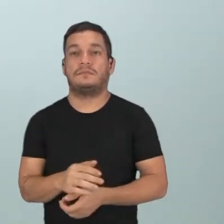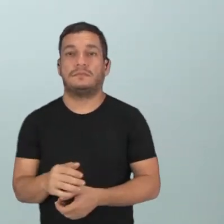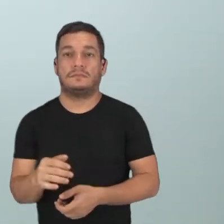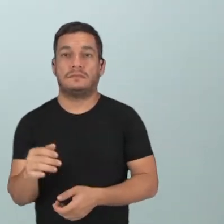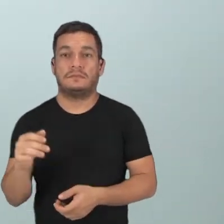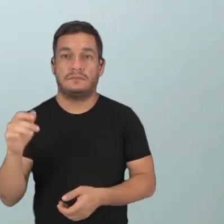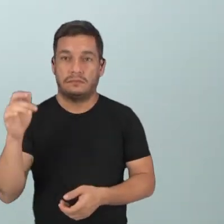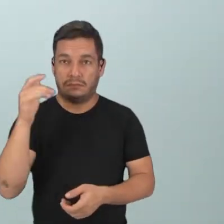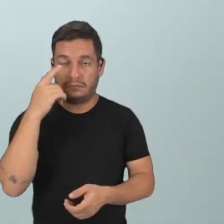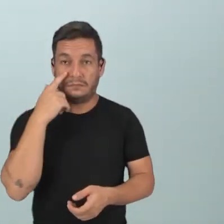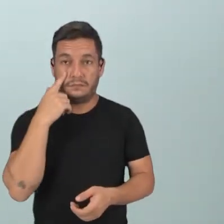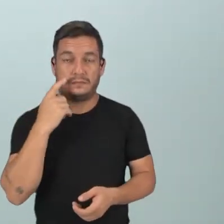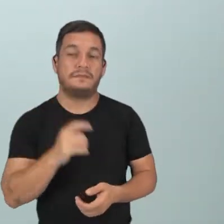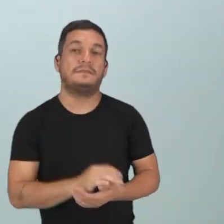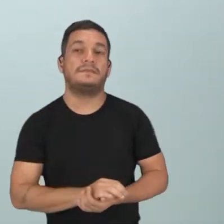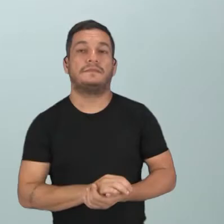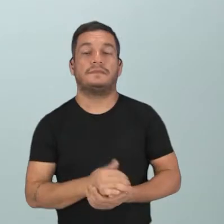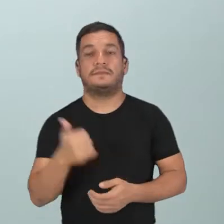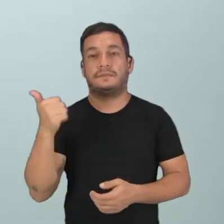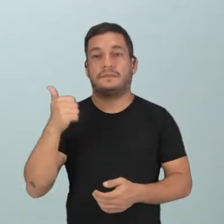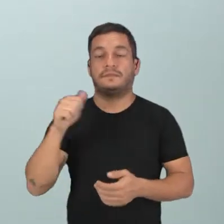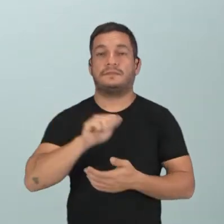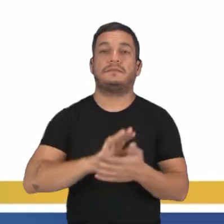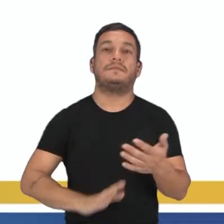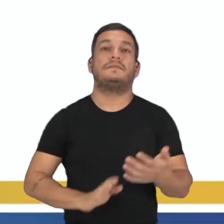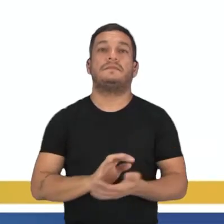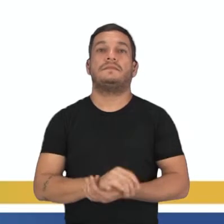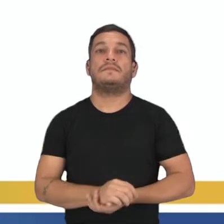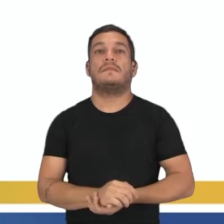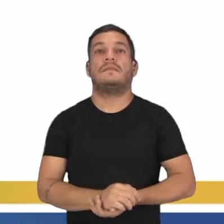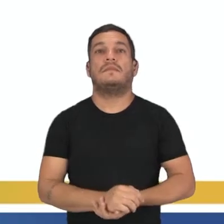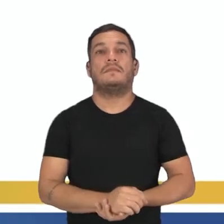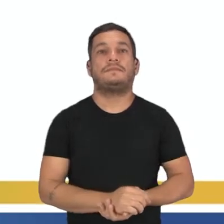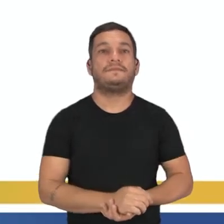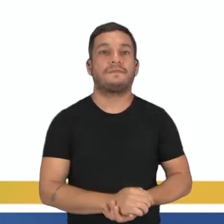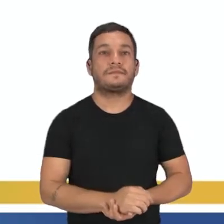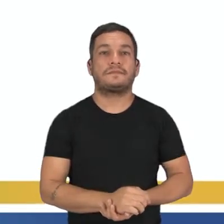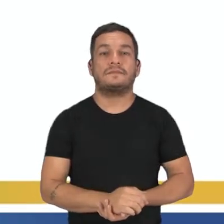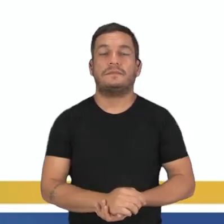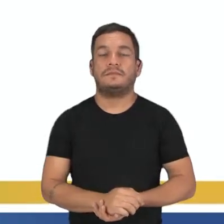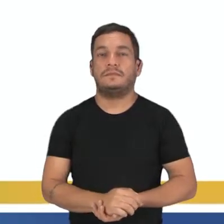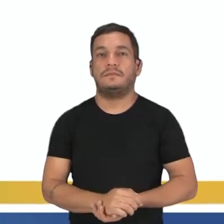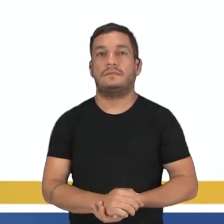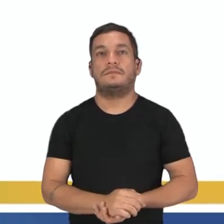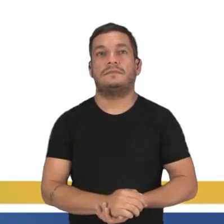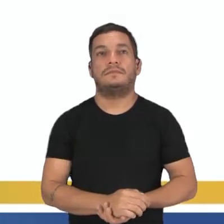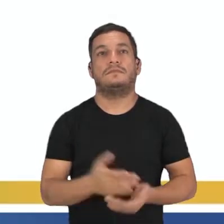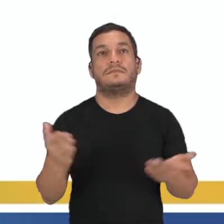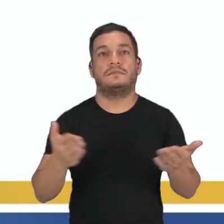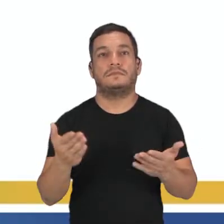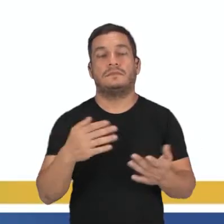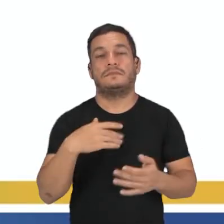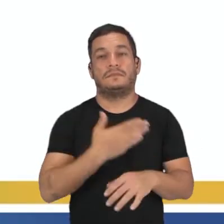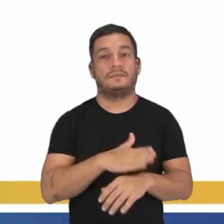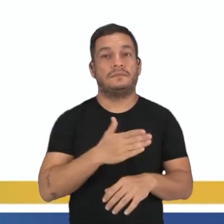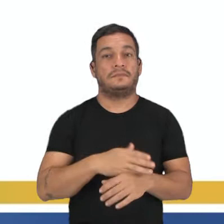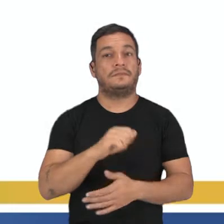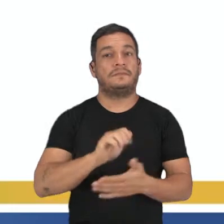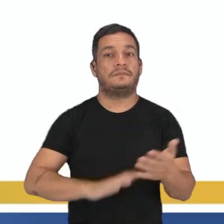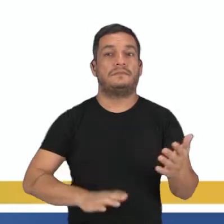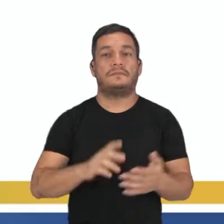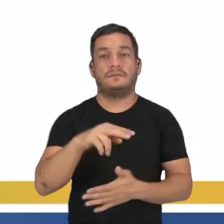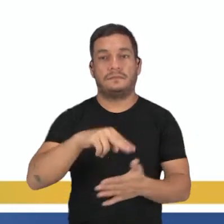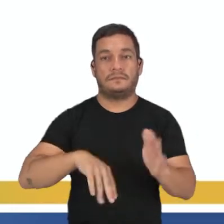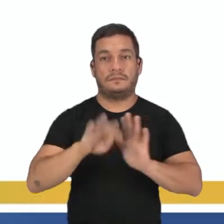vamos lá vamos ao primeiro a primeira atividade agora vamos exercitar